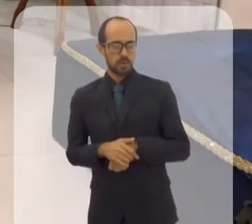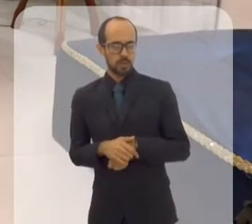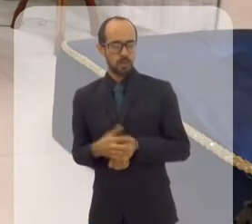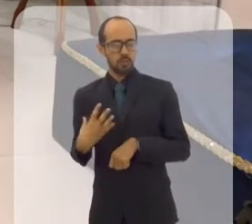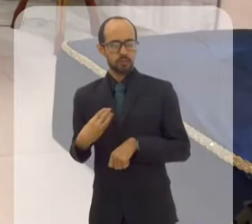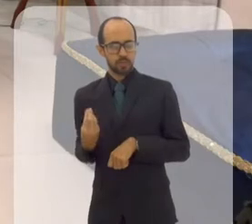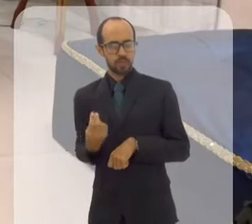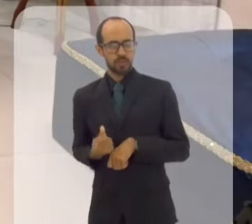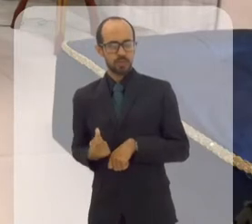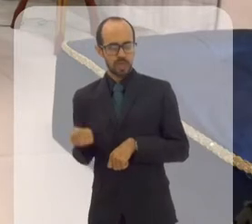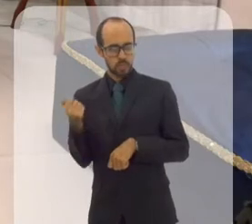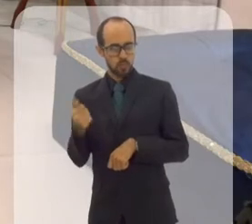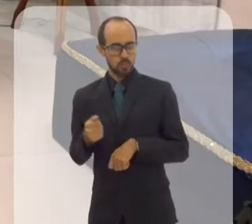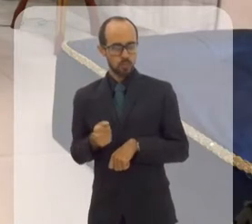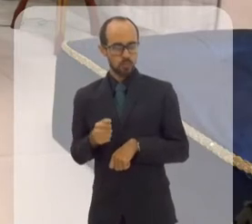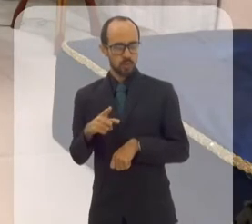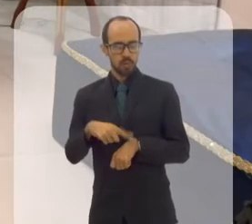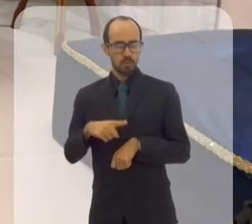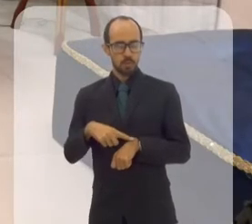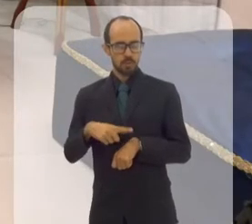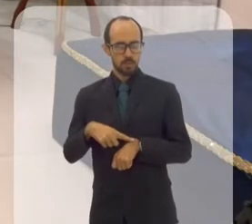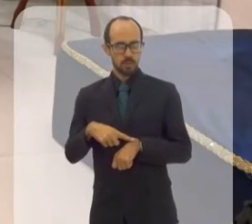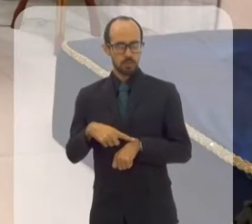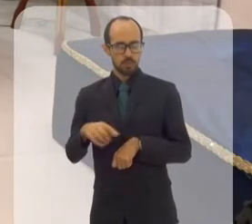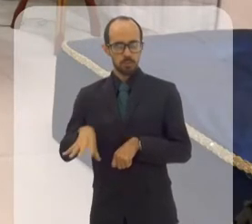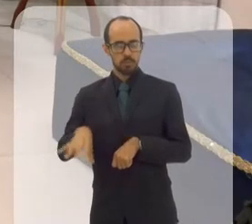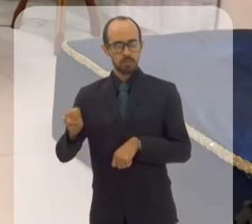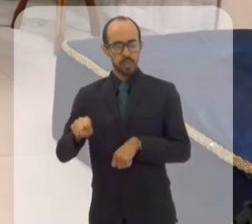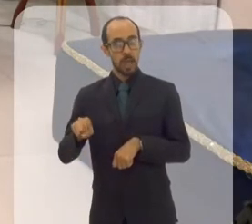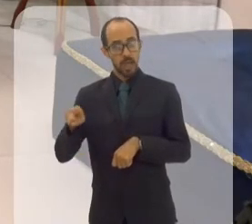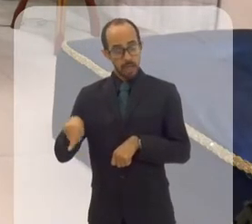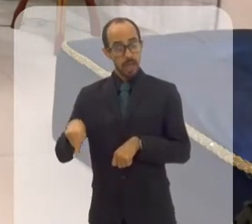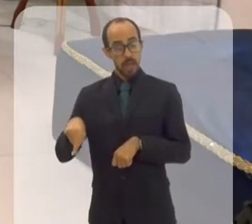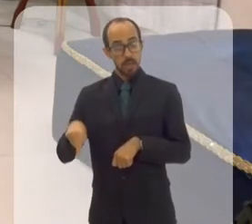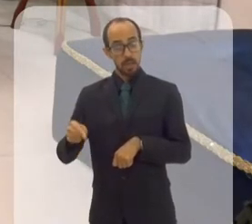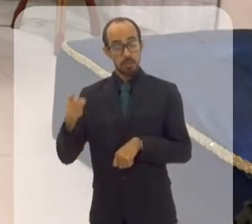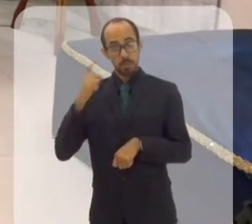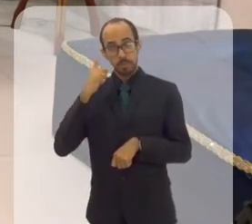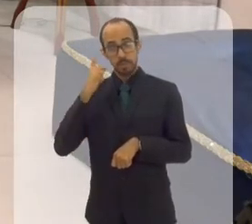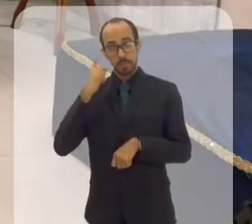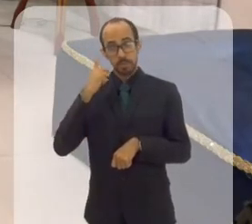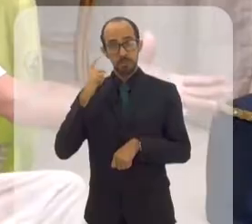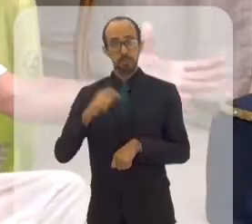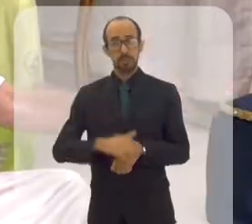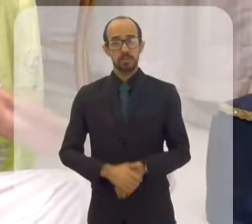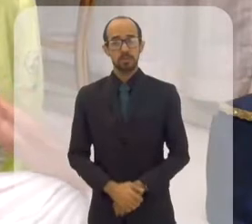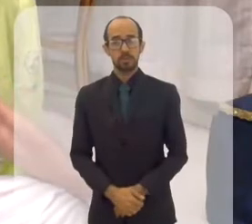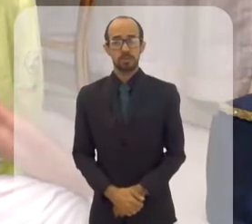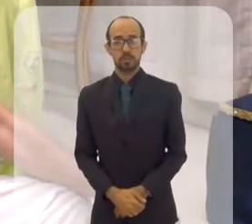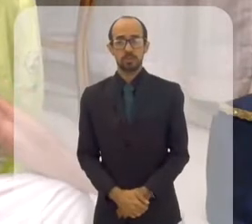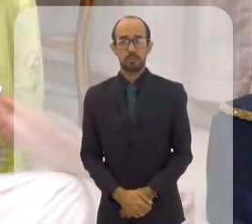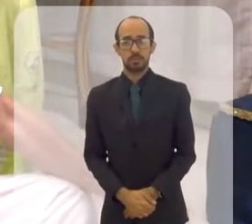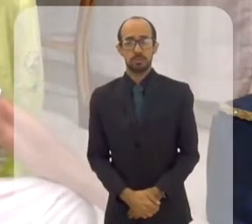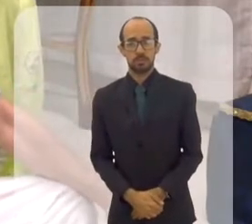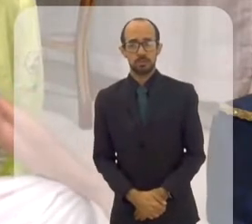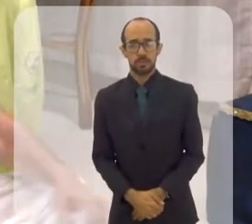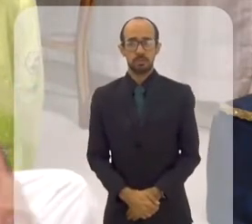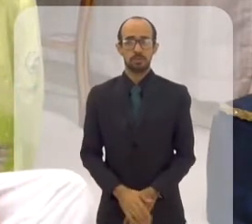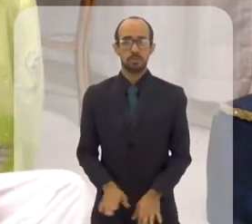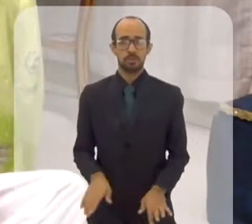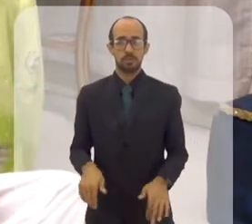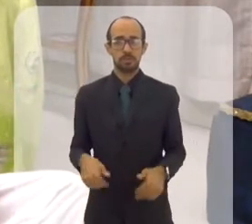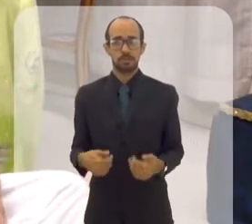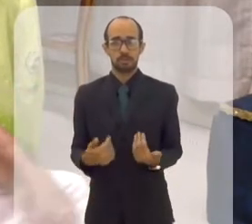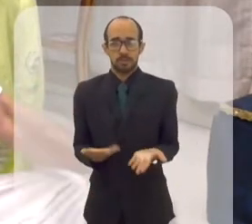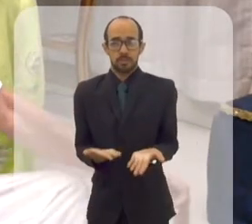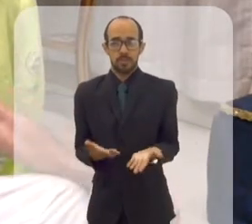O filho já saiu, já está na hora de buscar um filho. Então, isso é uma meditação, você está meditando no teu filho. Né? Será que